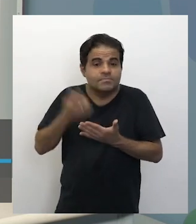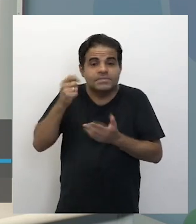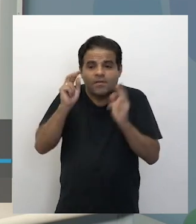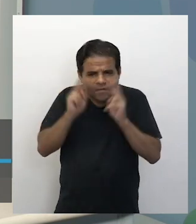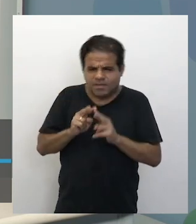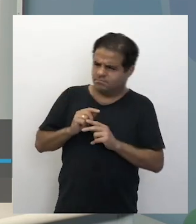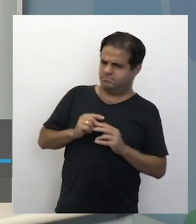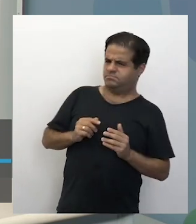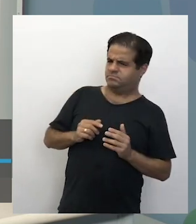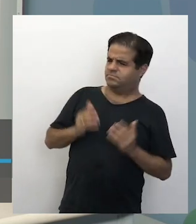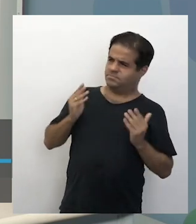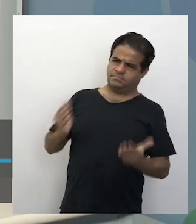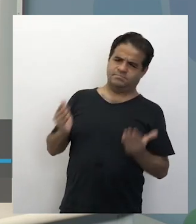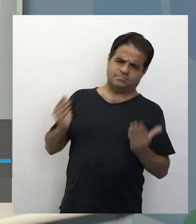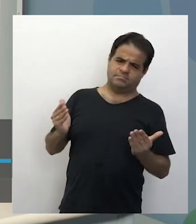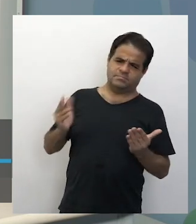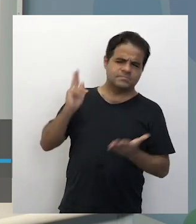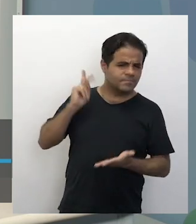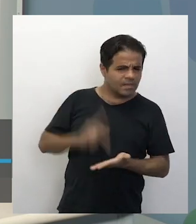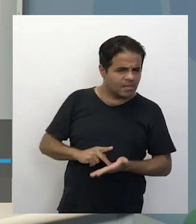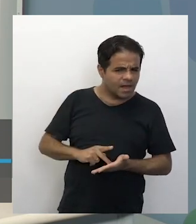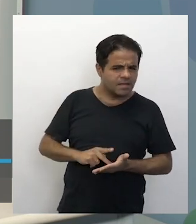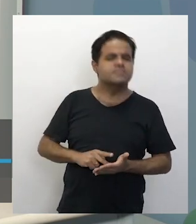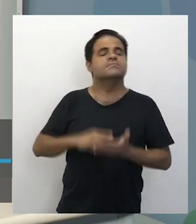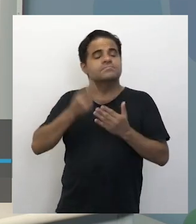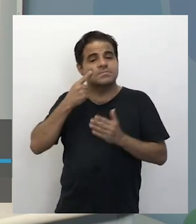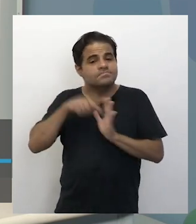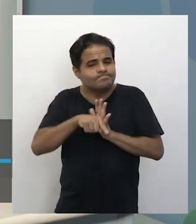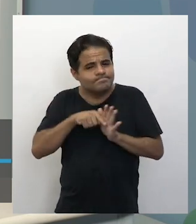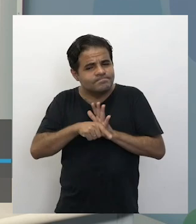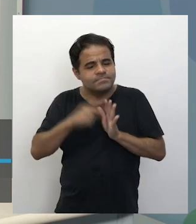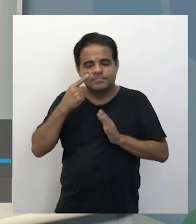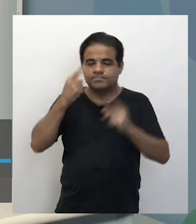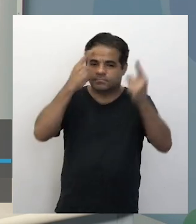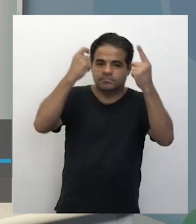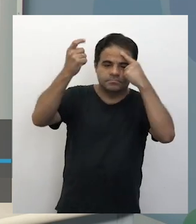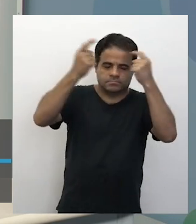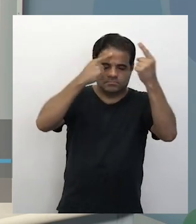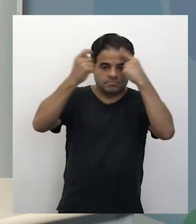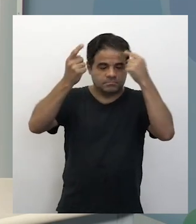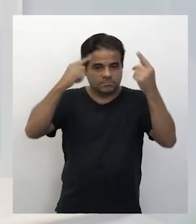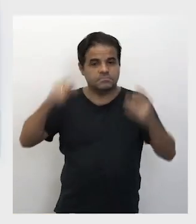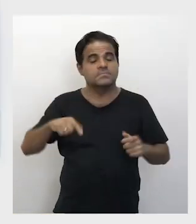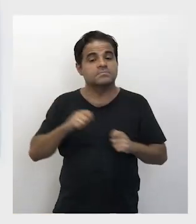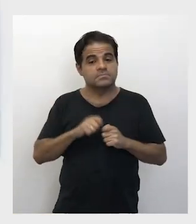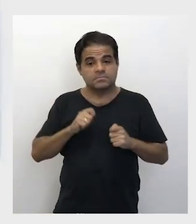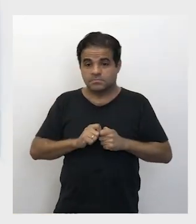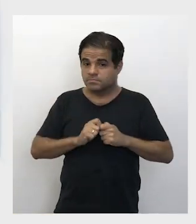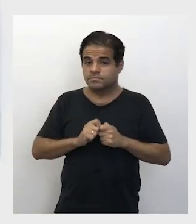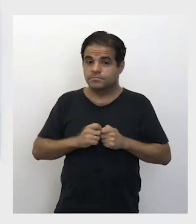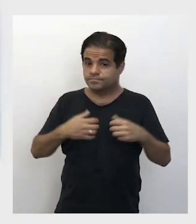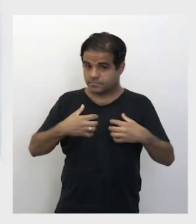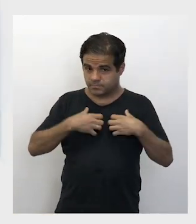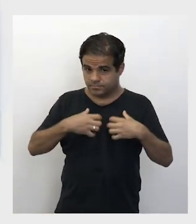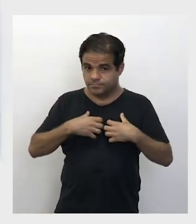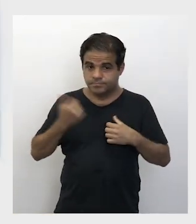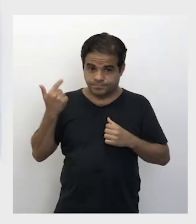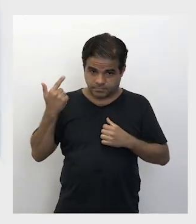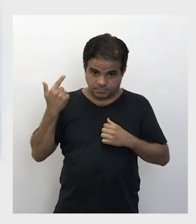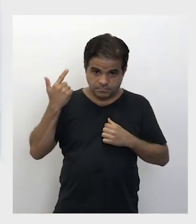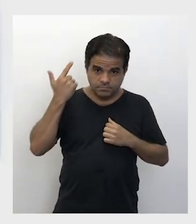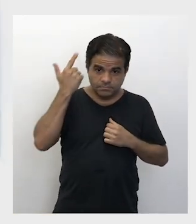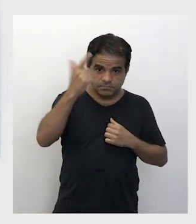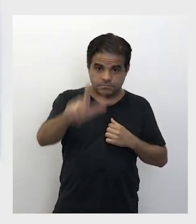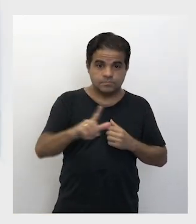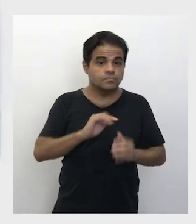ter esse olhar sistêmico, como o professor Anderson está trazendo. Então, criatividade é fazer de um outro jeito o que